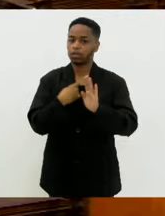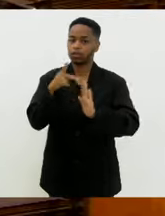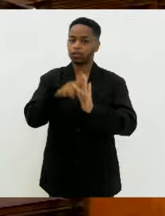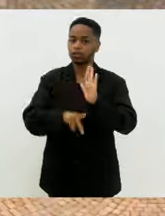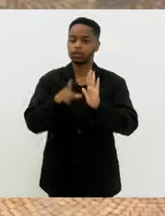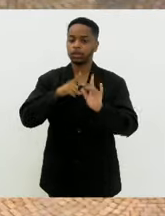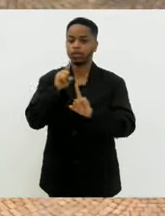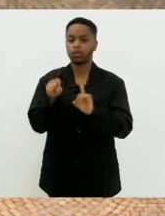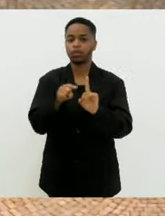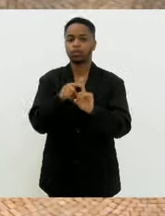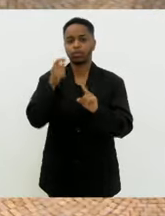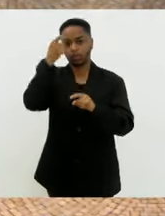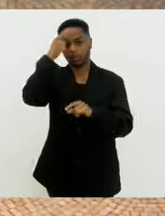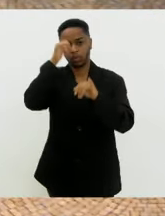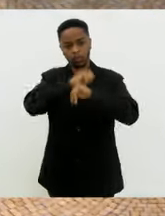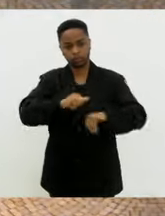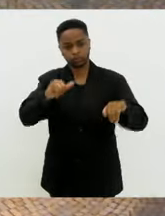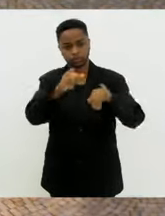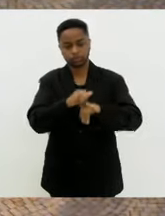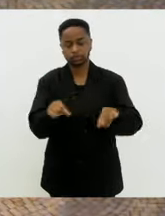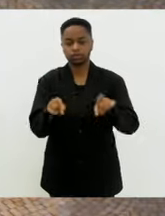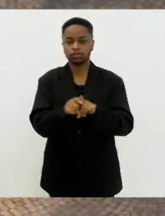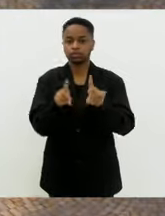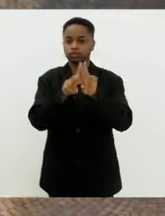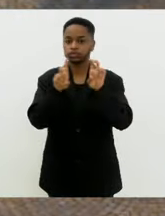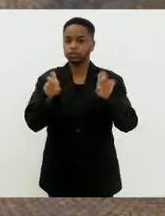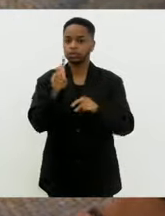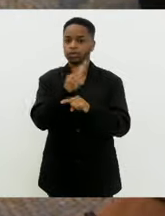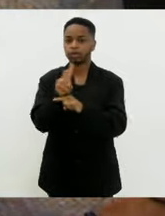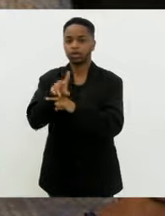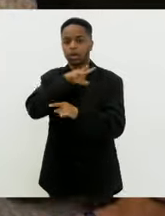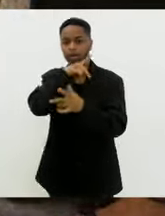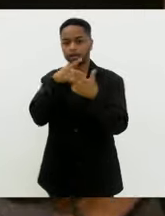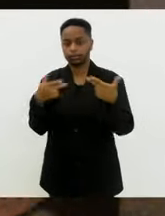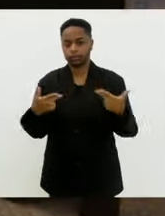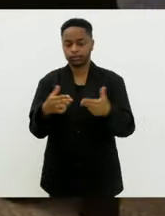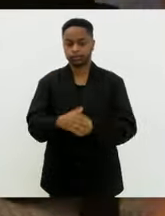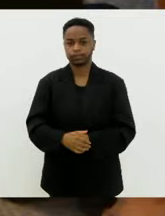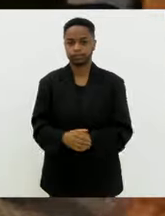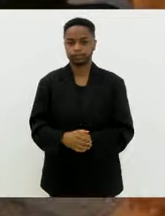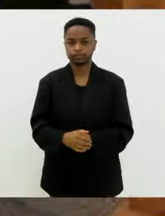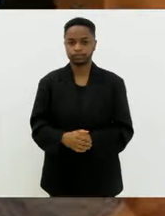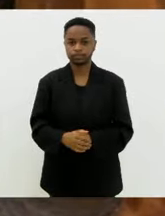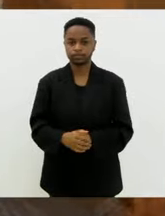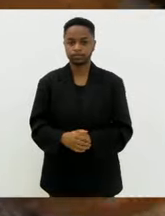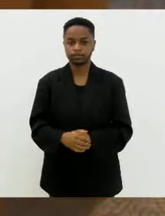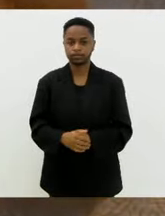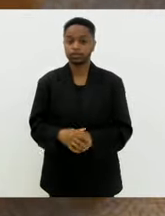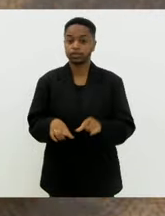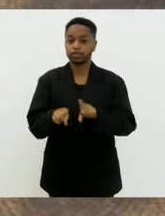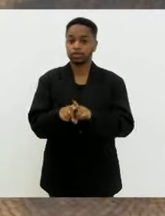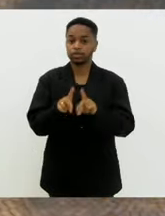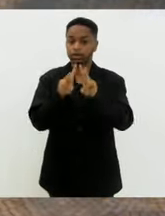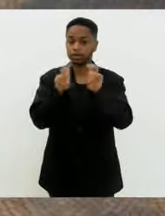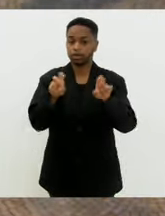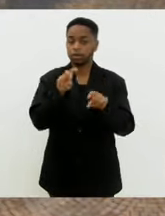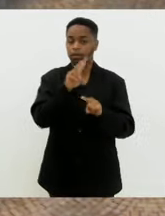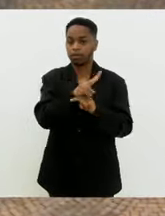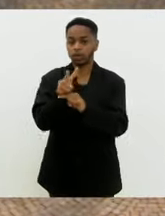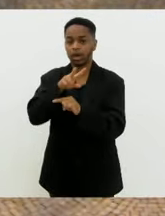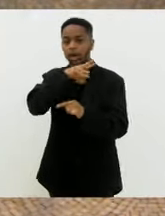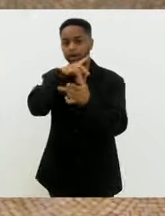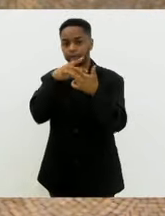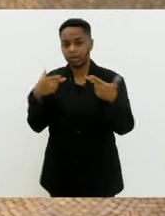a conscientização em relação à proteção animal. A proteção animal é um tema hoje de grande relevância,